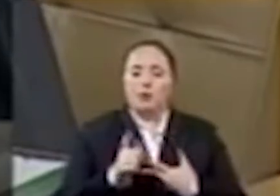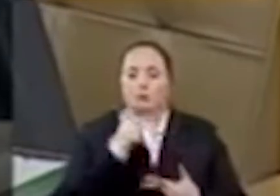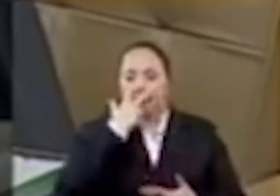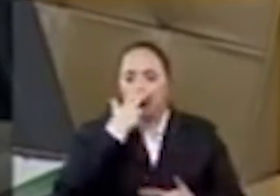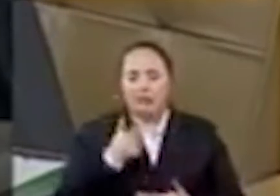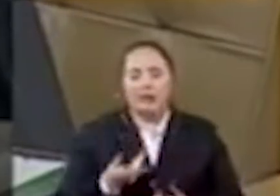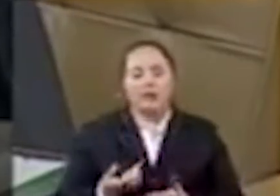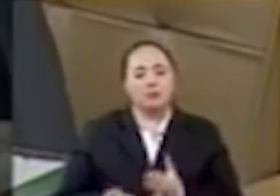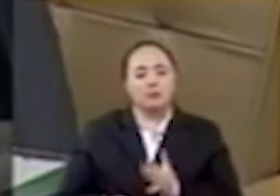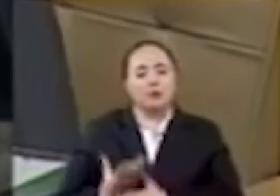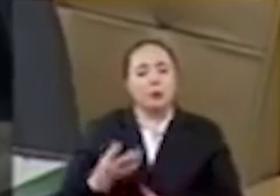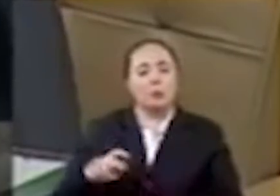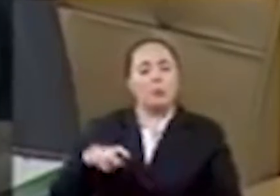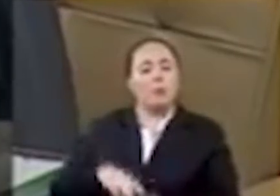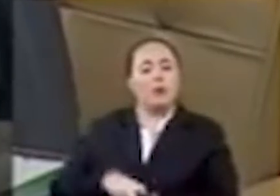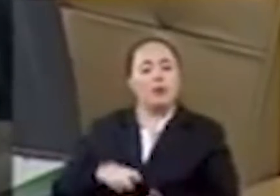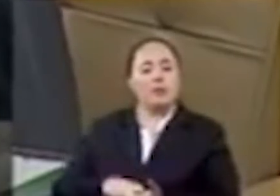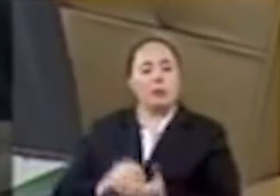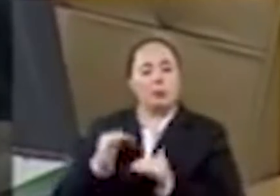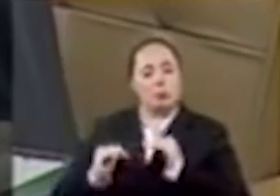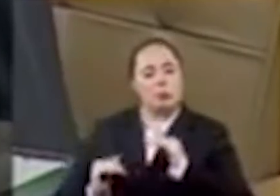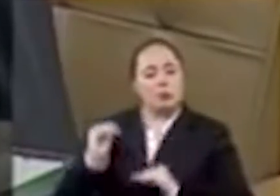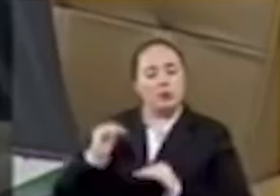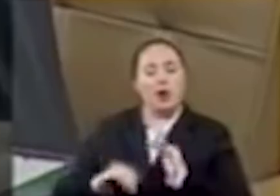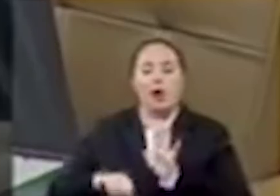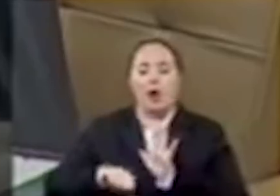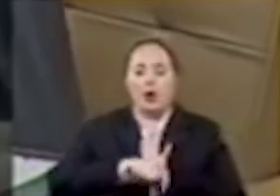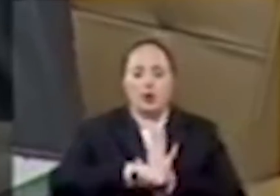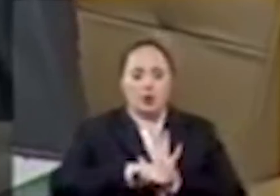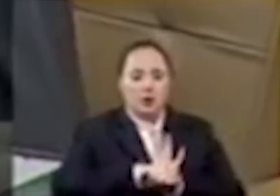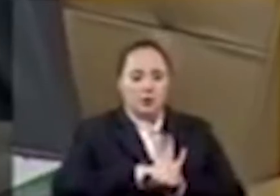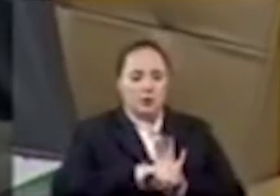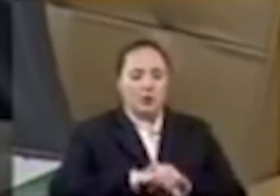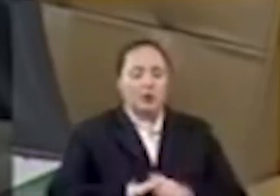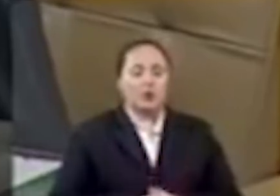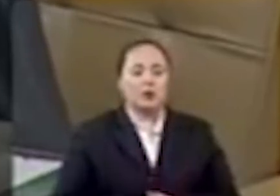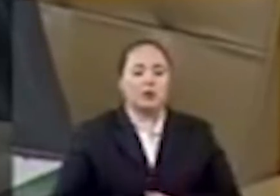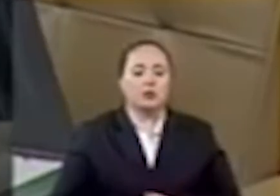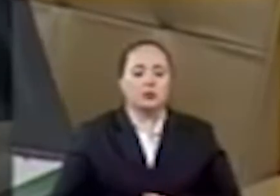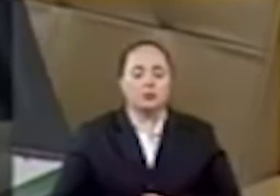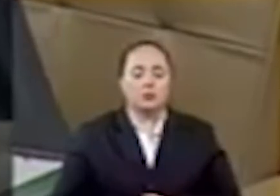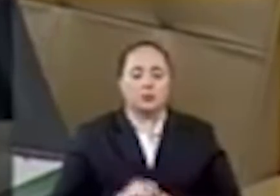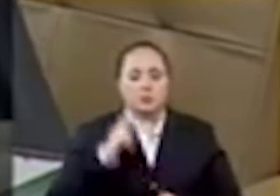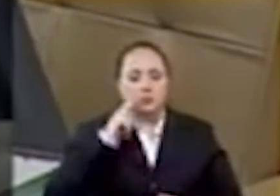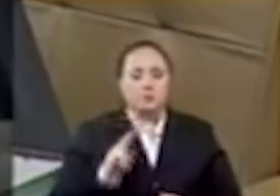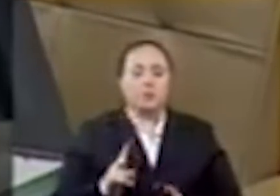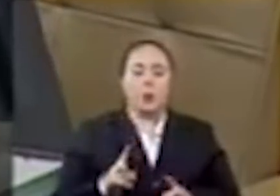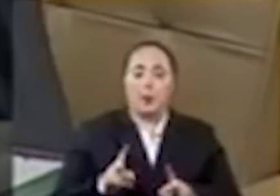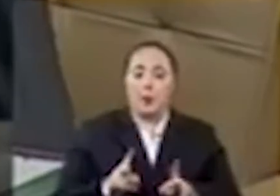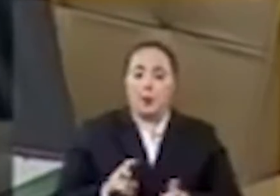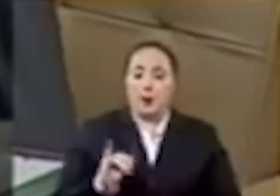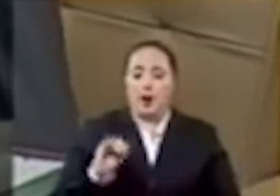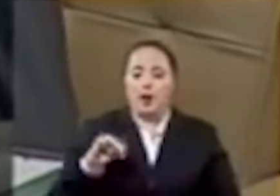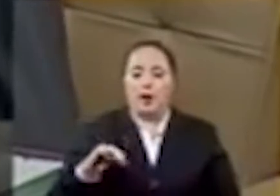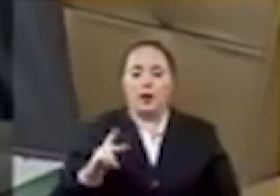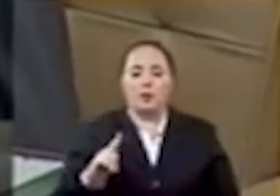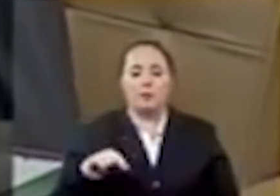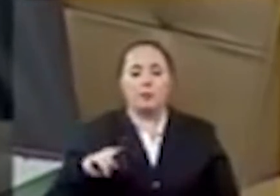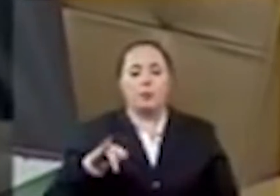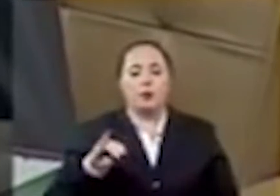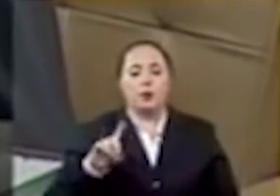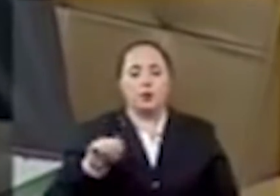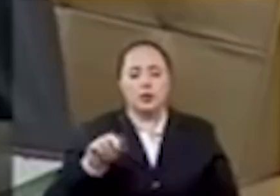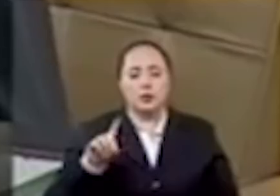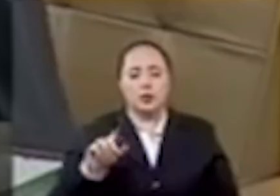punição desproporcional ao crime praticado, ensejando a percepção de impunidade e insegurança